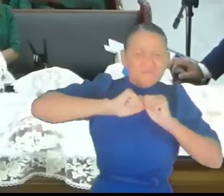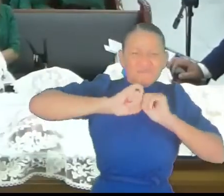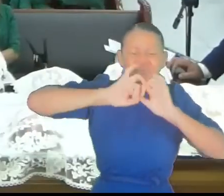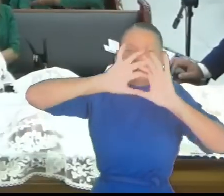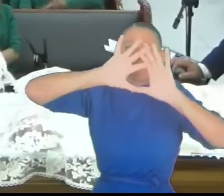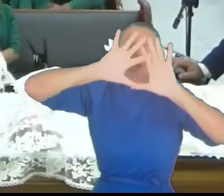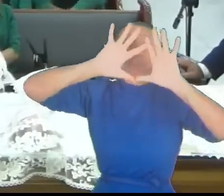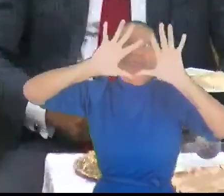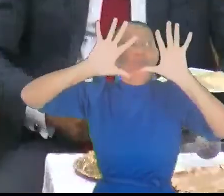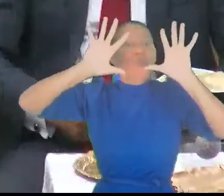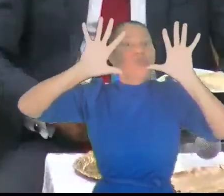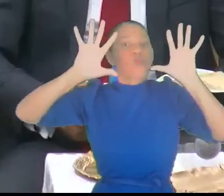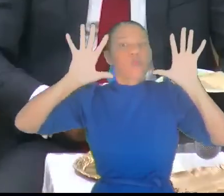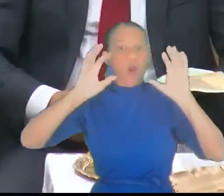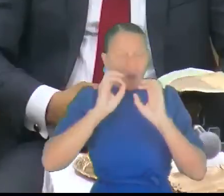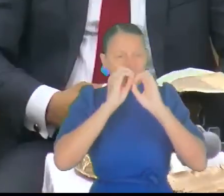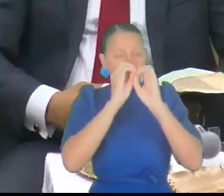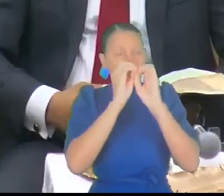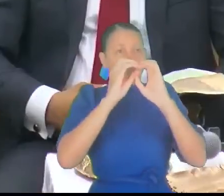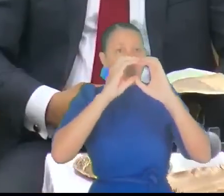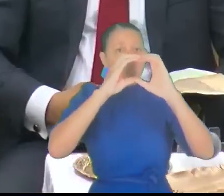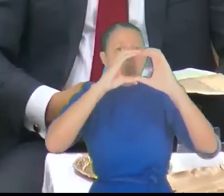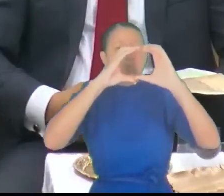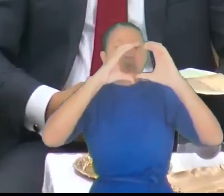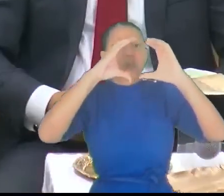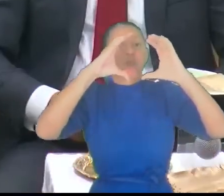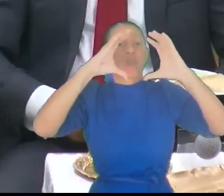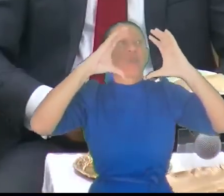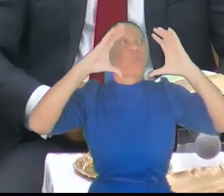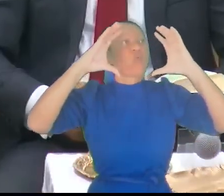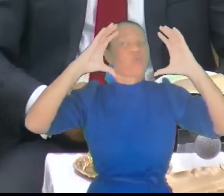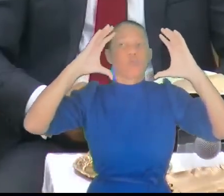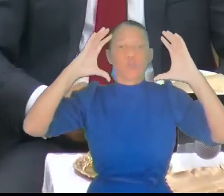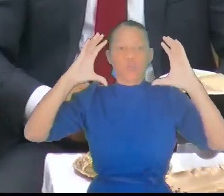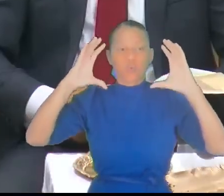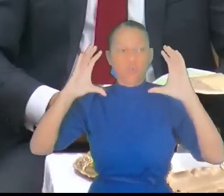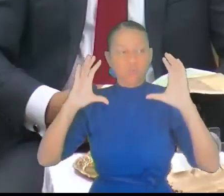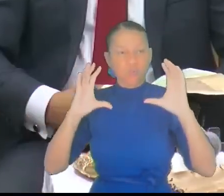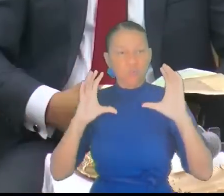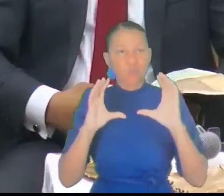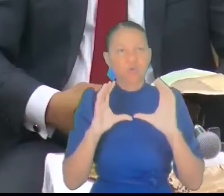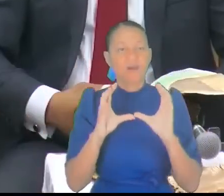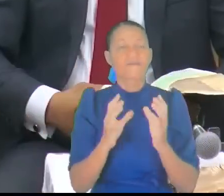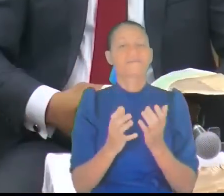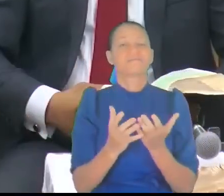vai voltar a ficar crescente. E ela vai voltar a ficar cheia.